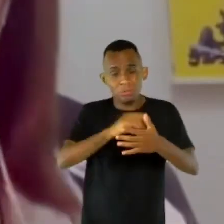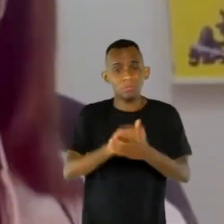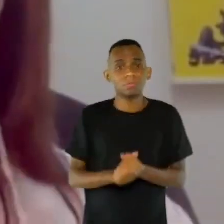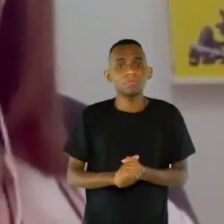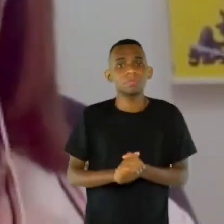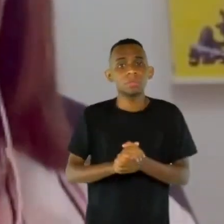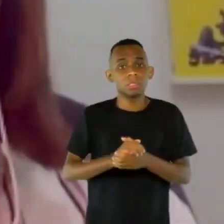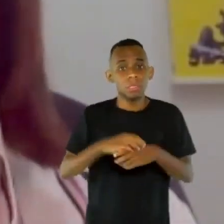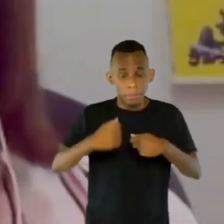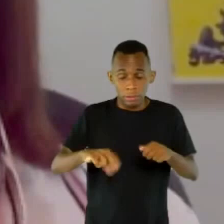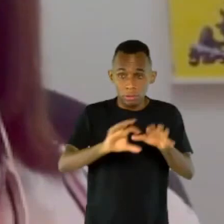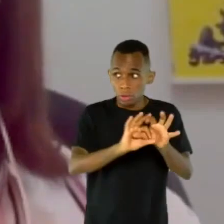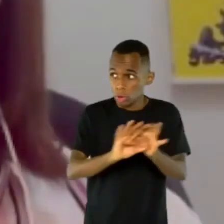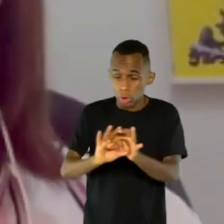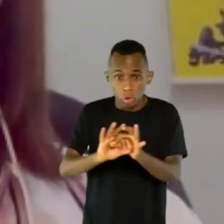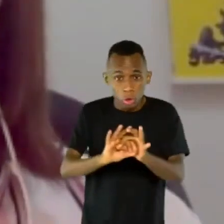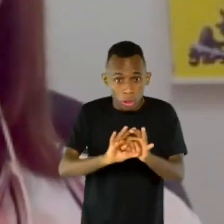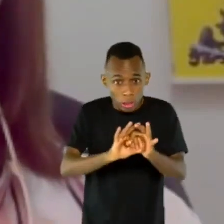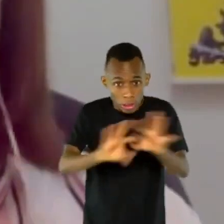democrática